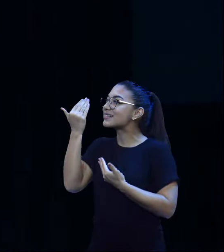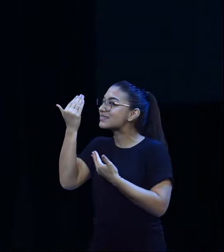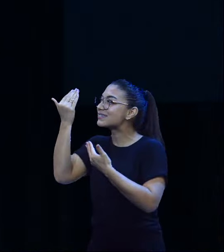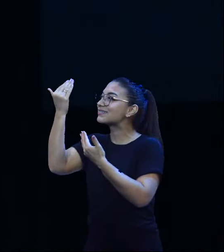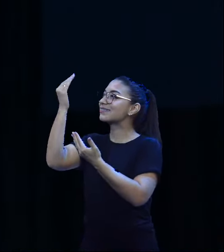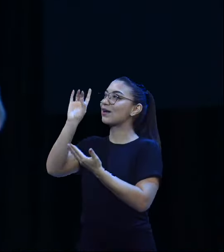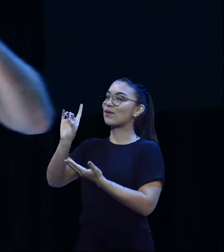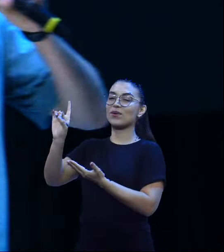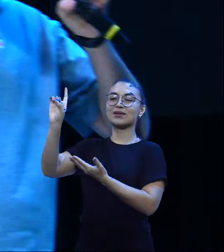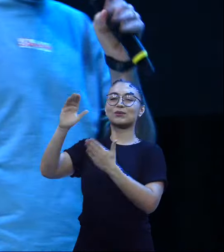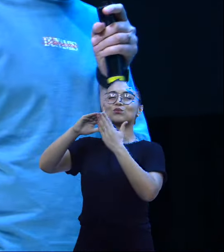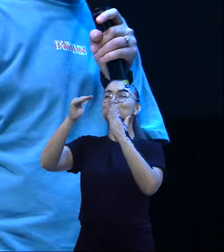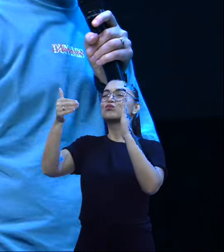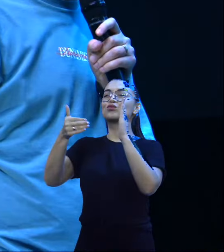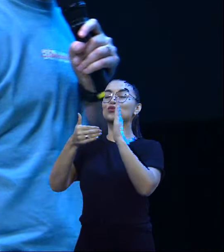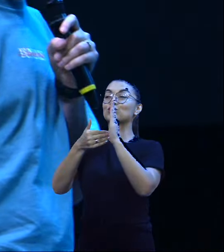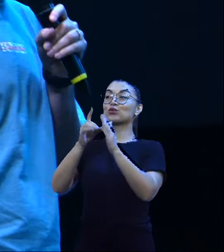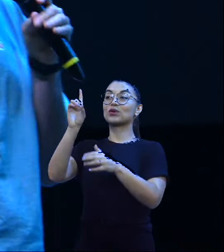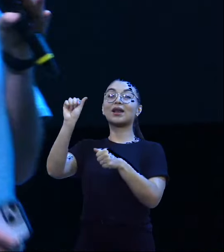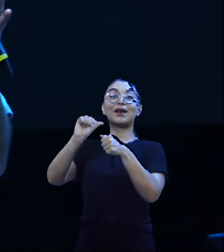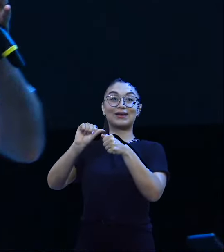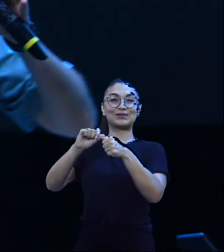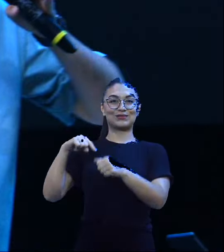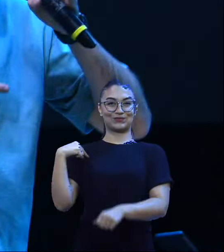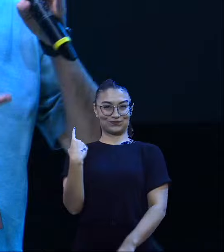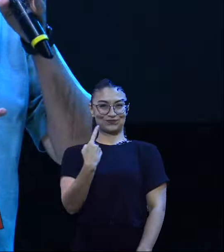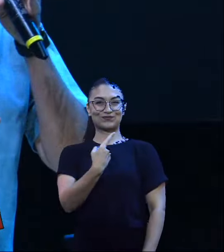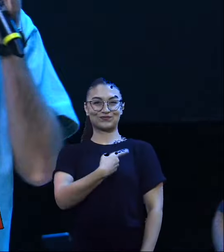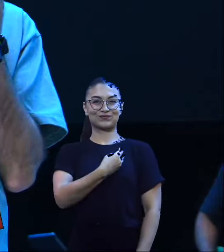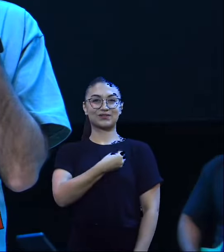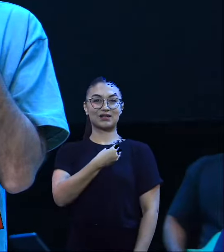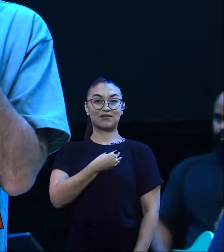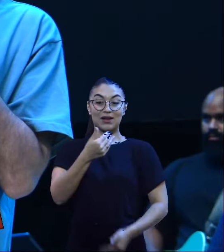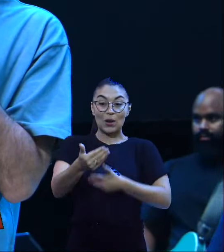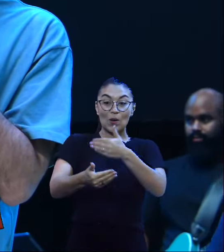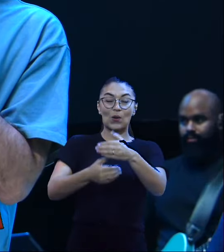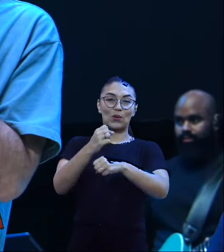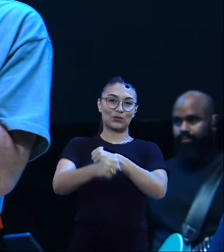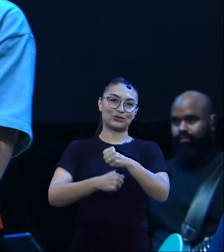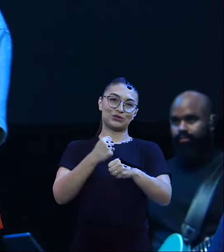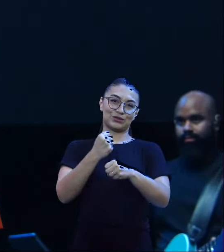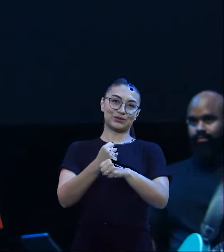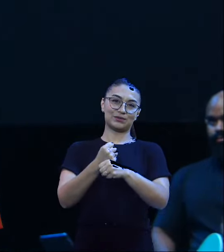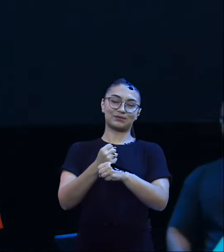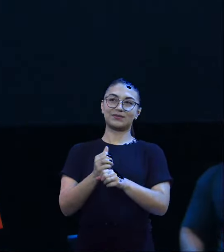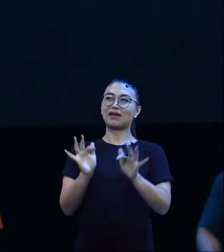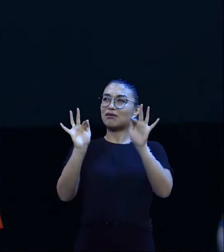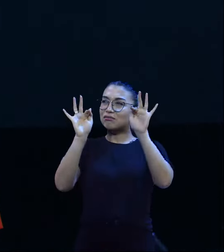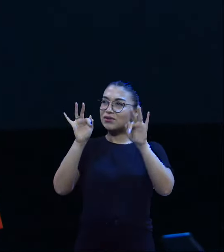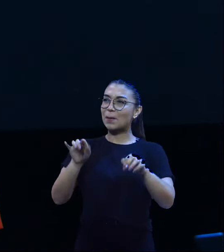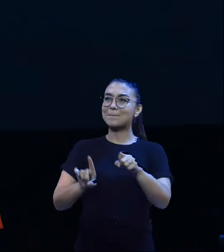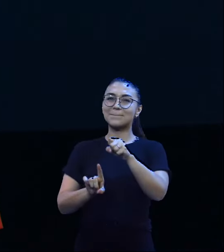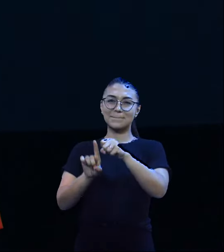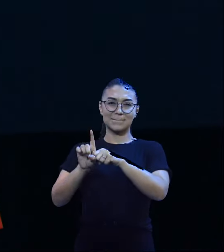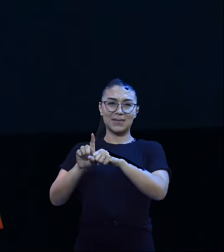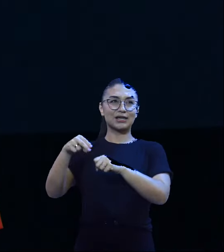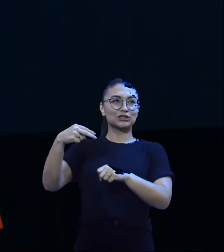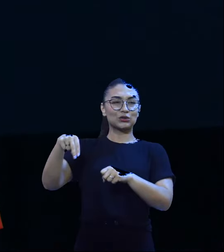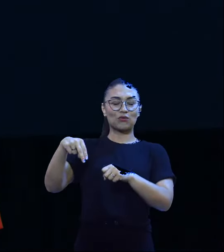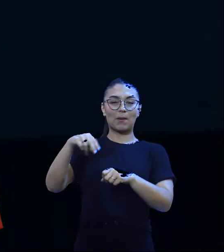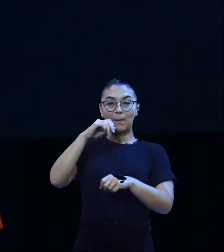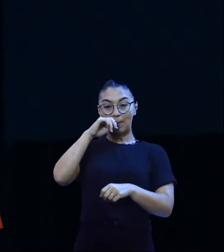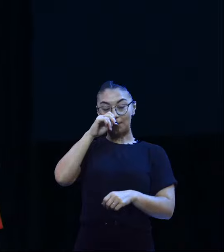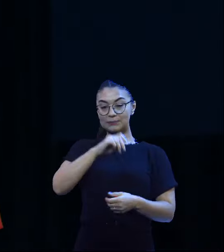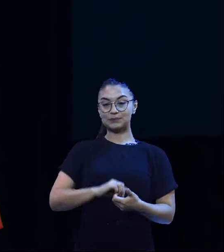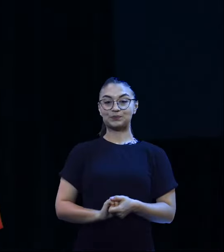de gratidão por tudo que Deus fez. A gente está terminando o mês de novembro, nós temos ainda dezembro ali, tem muita coisa para